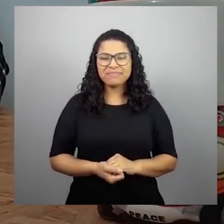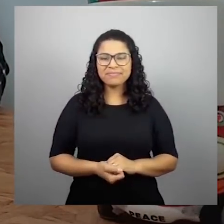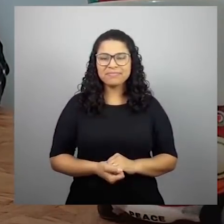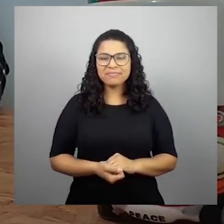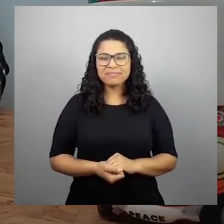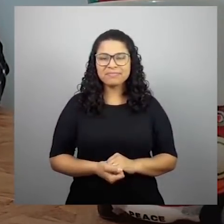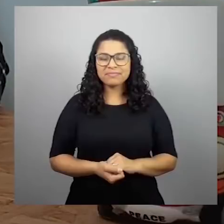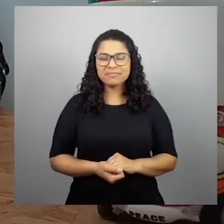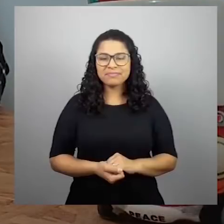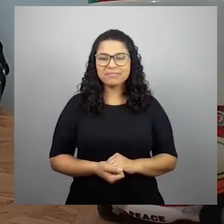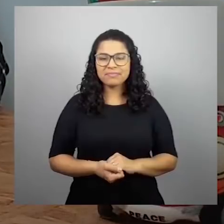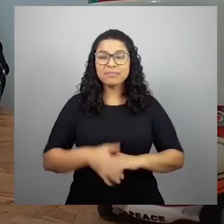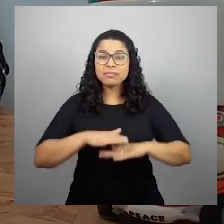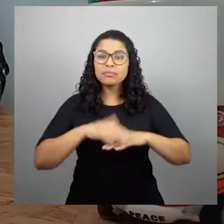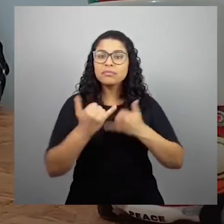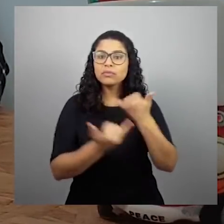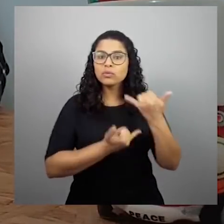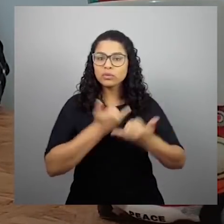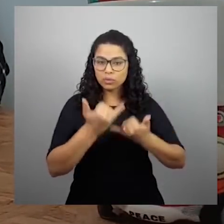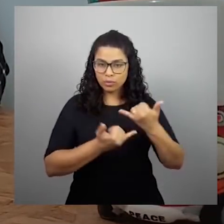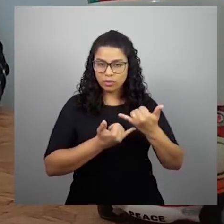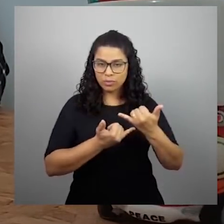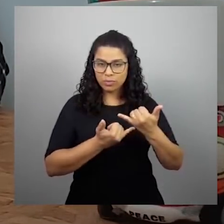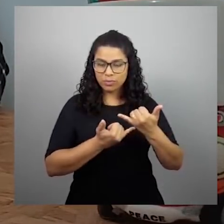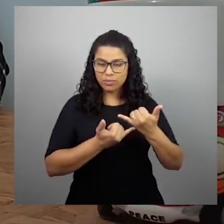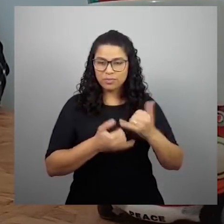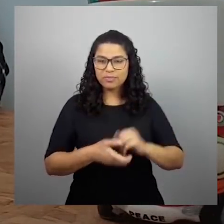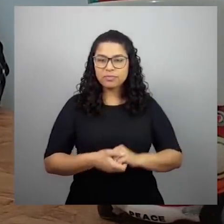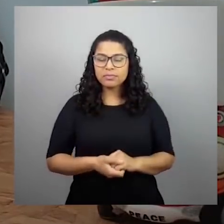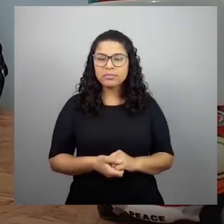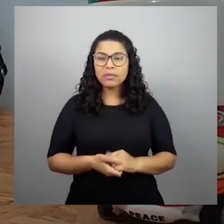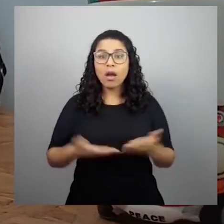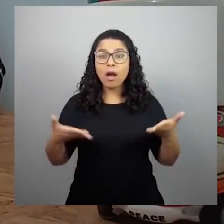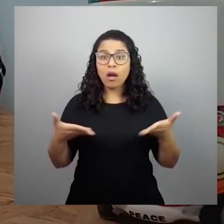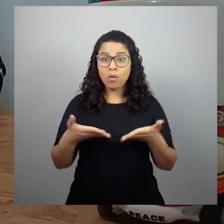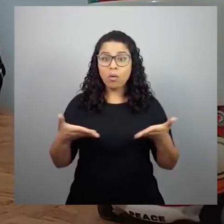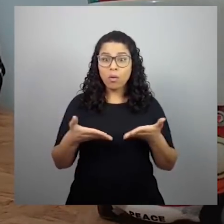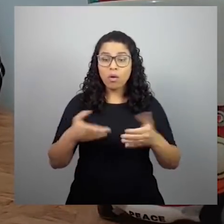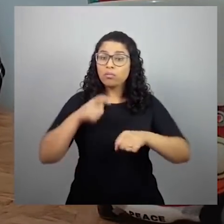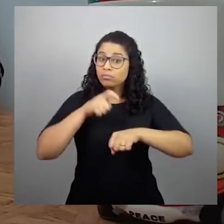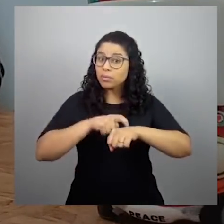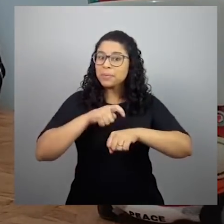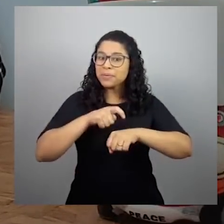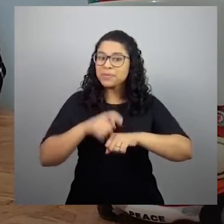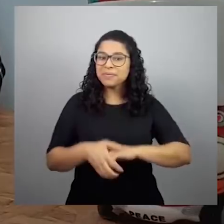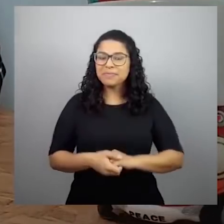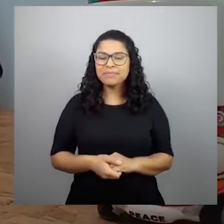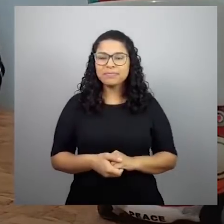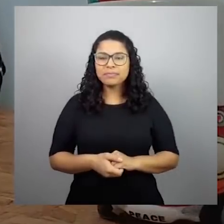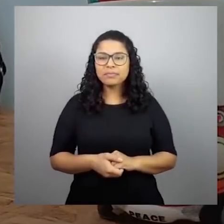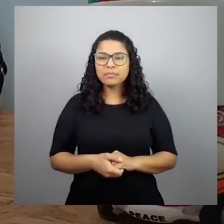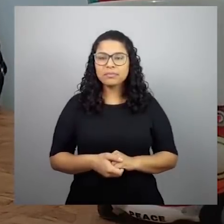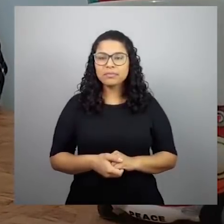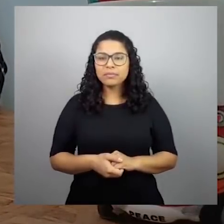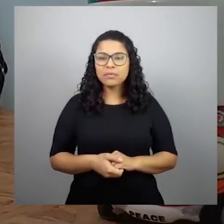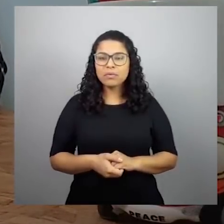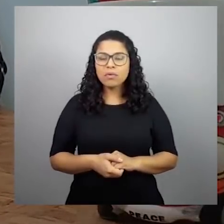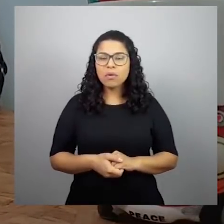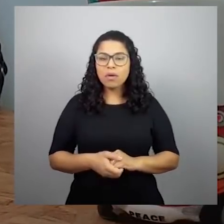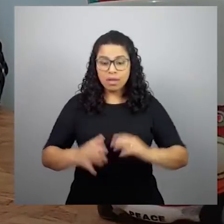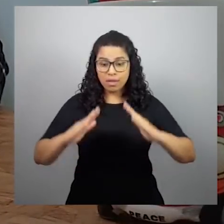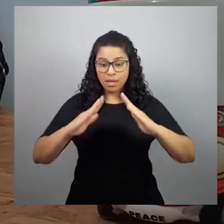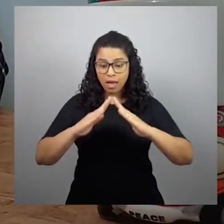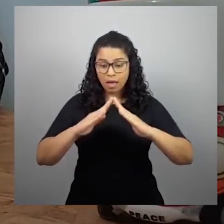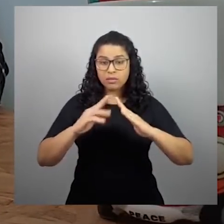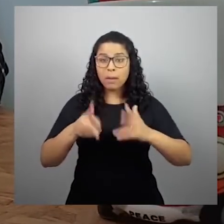vamos fazer um jogo, certo? A gente vai fazer esse jogo agora, nesse momento. Então dá uma olhadinha aí no lugar onde você